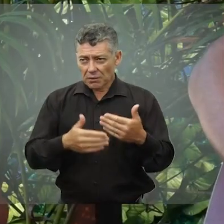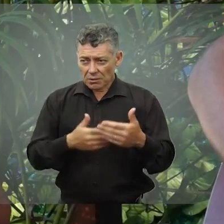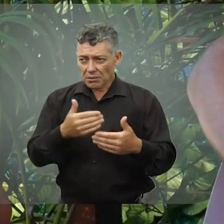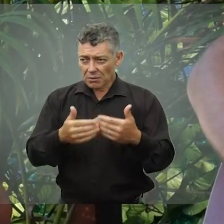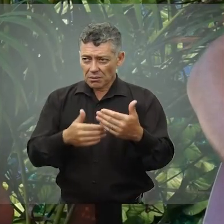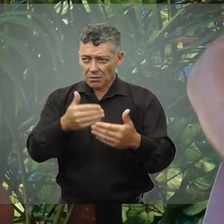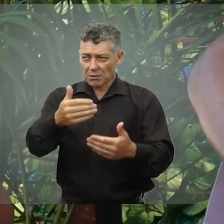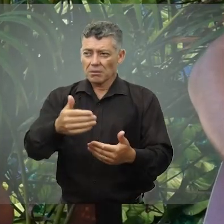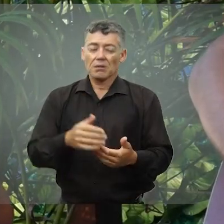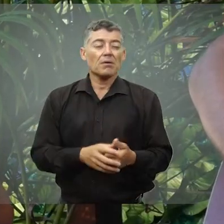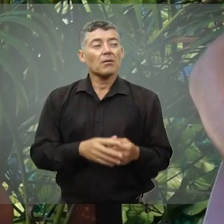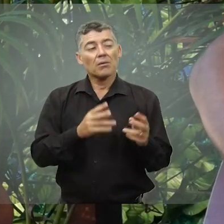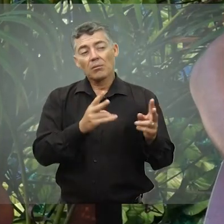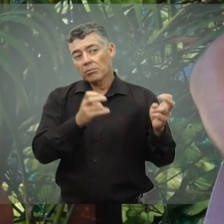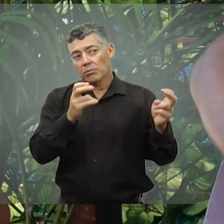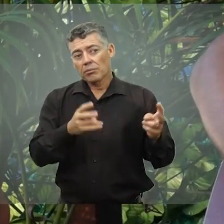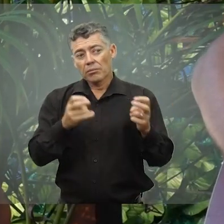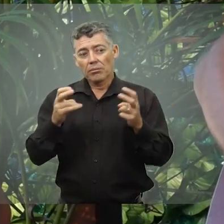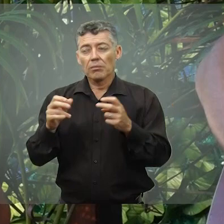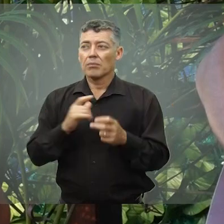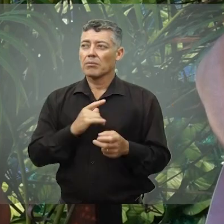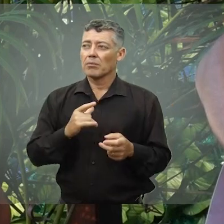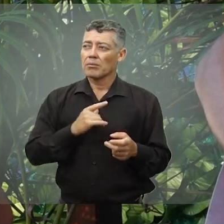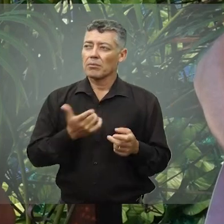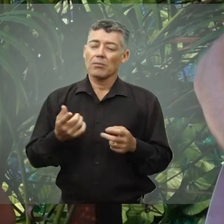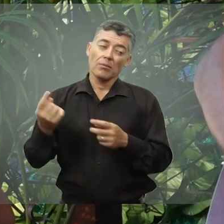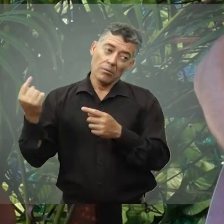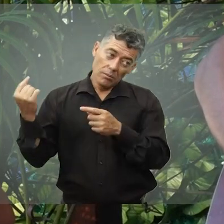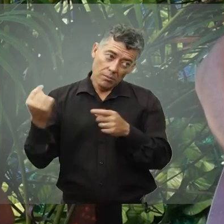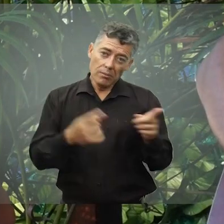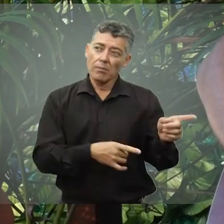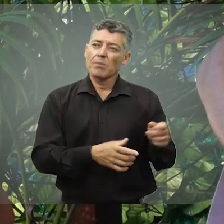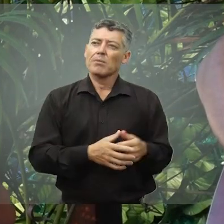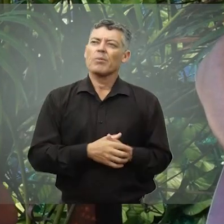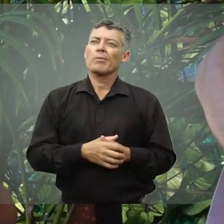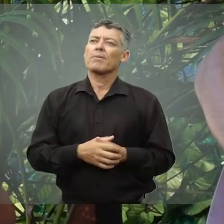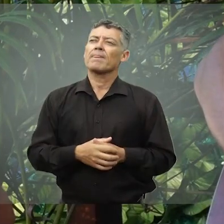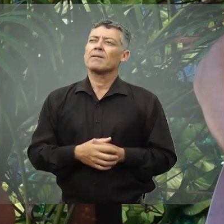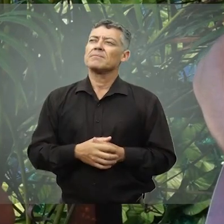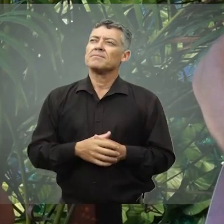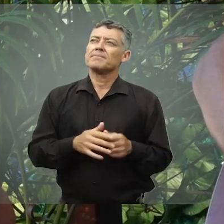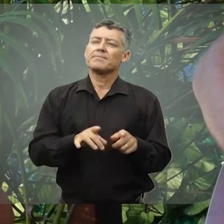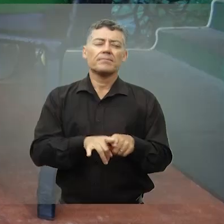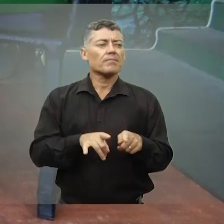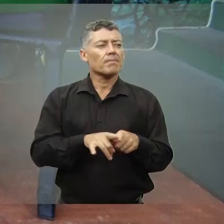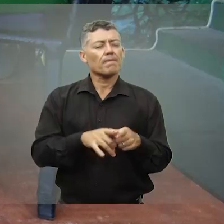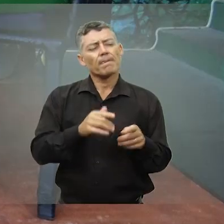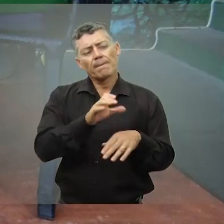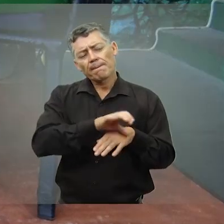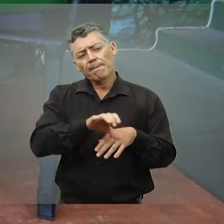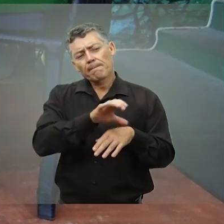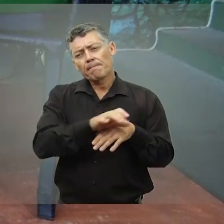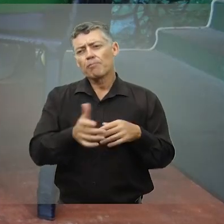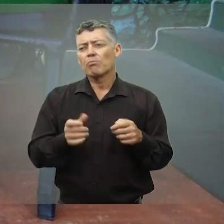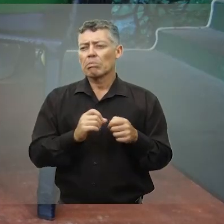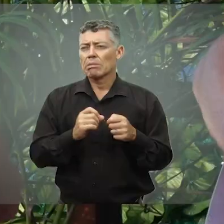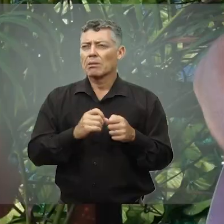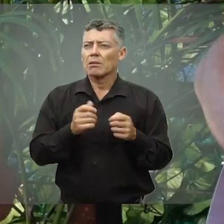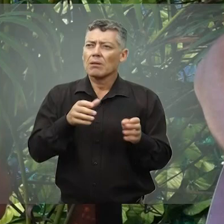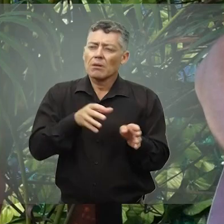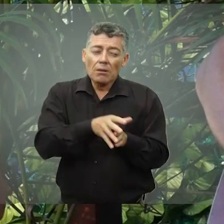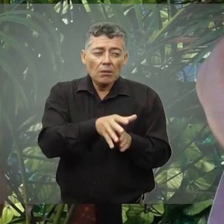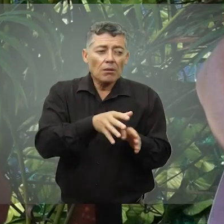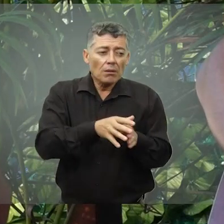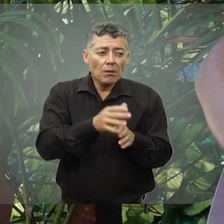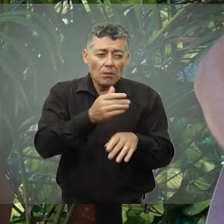início, eu tive que esconder isso deles. Eles eram contra. E aí eu escondi, falando que eu tava fazendo curso e tal. E na verdade, eu ensaiando. E